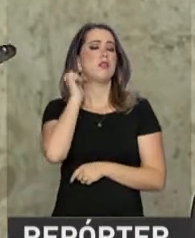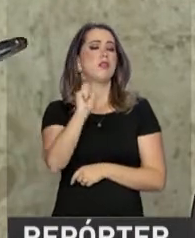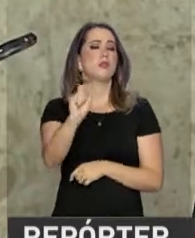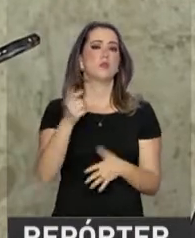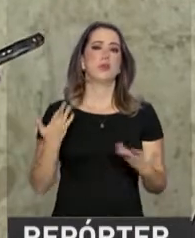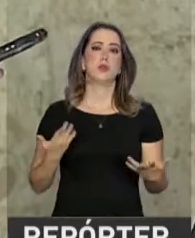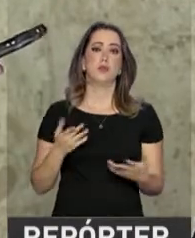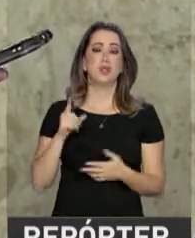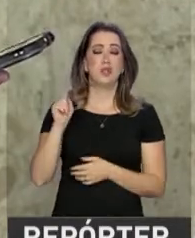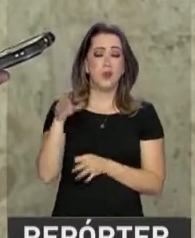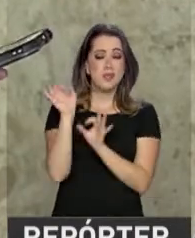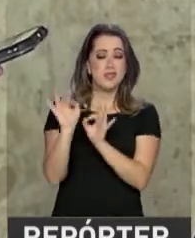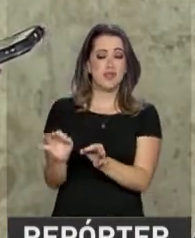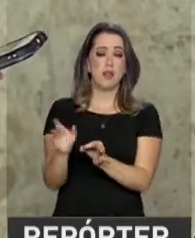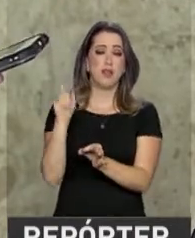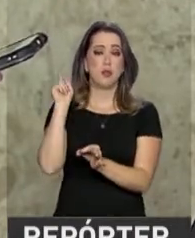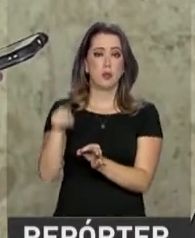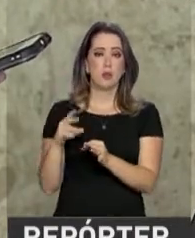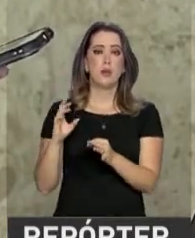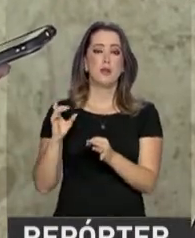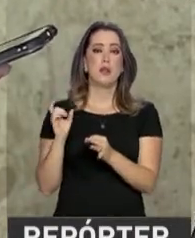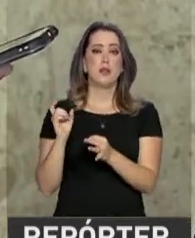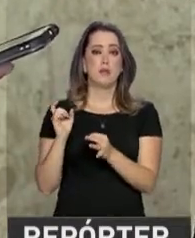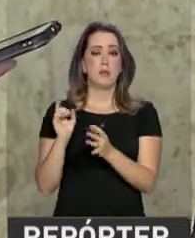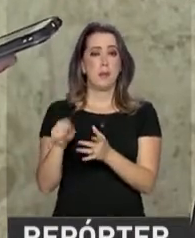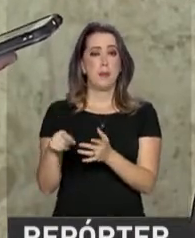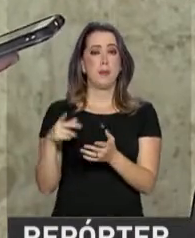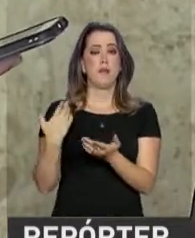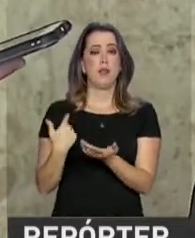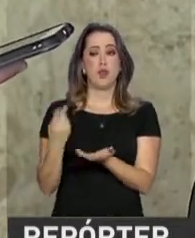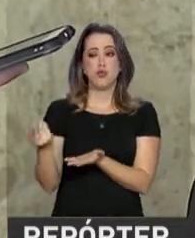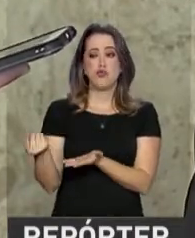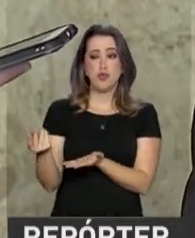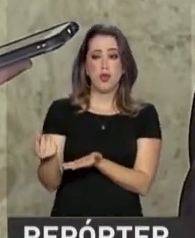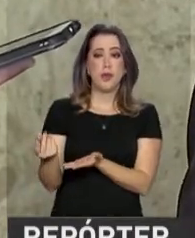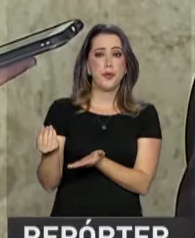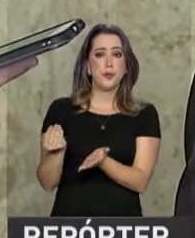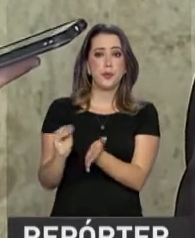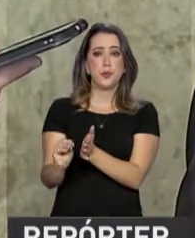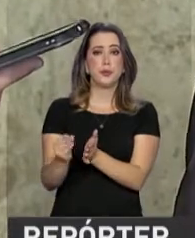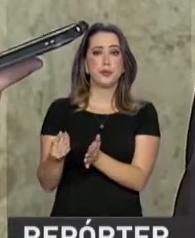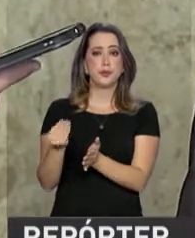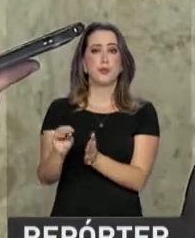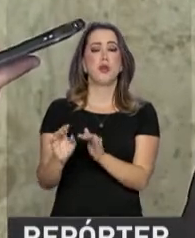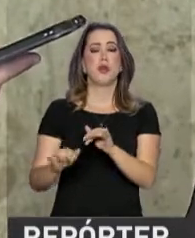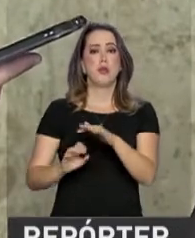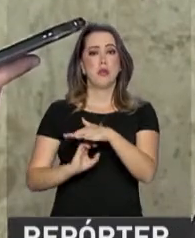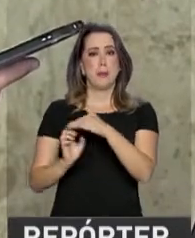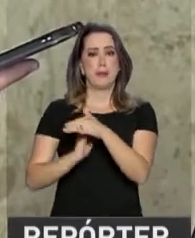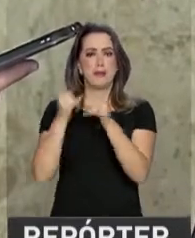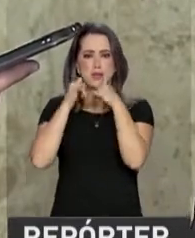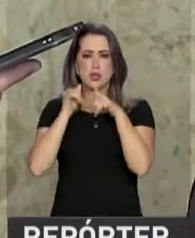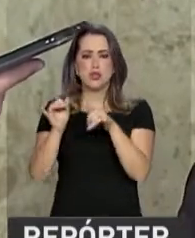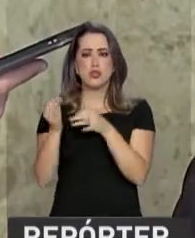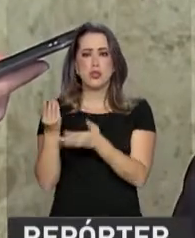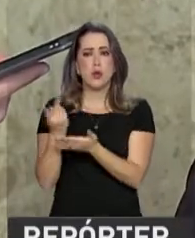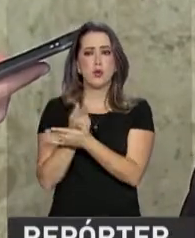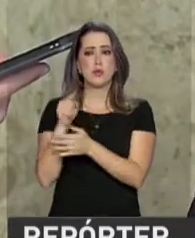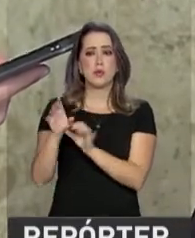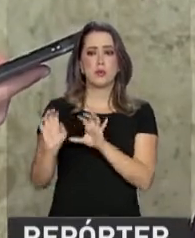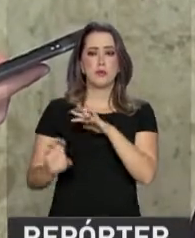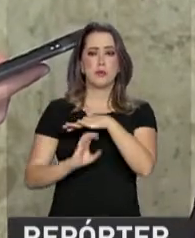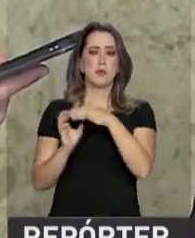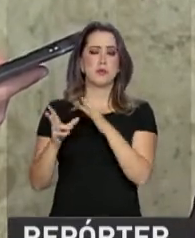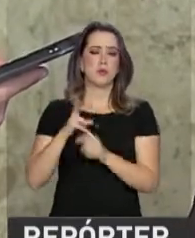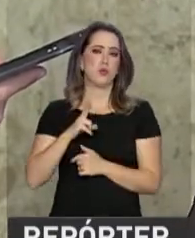o ideal, que o mais correto nesse momento é que essa capitalização aconteça através de recursos da